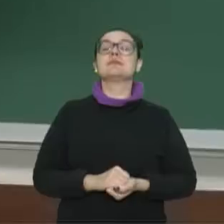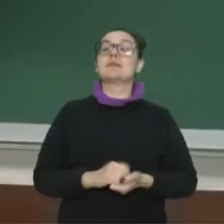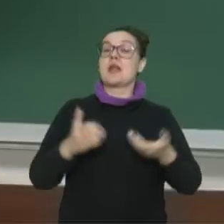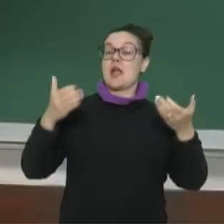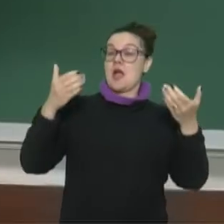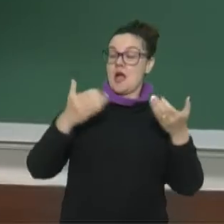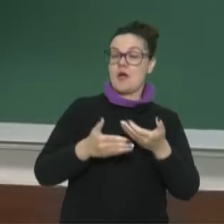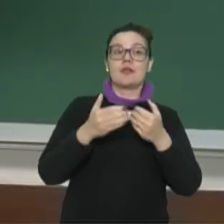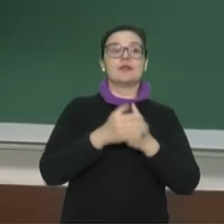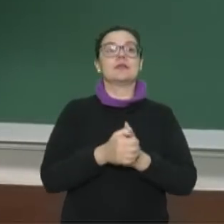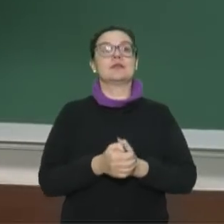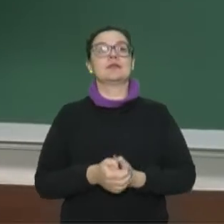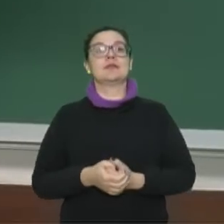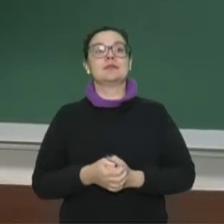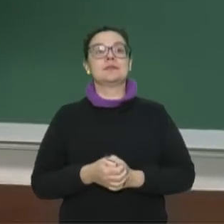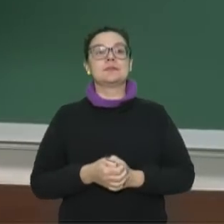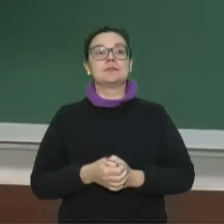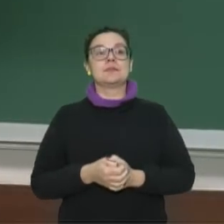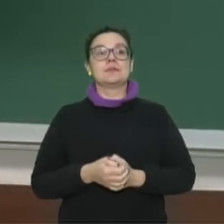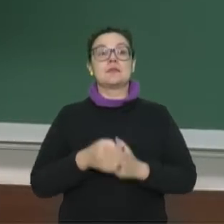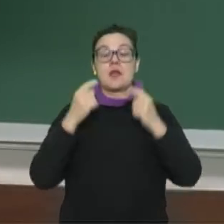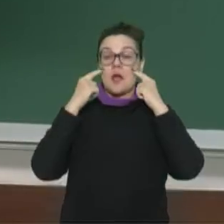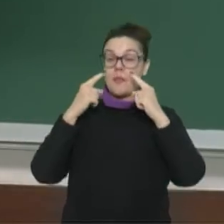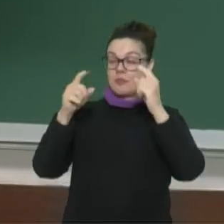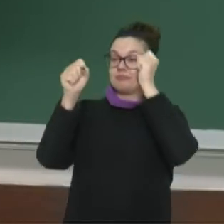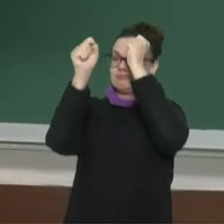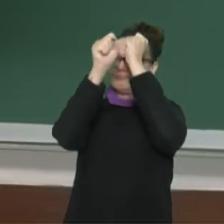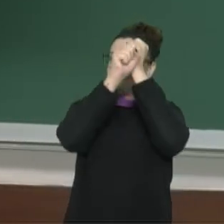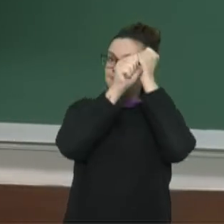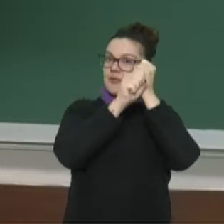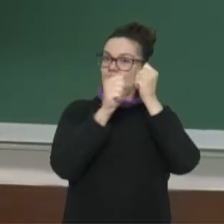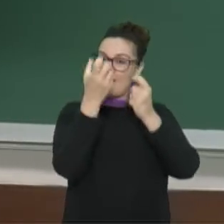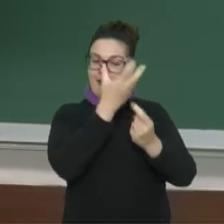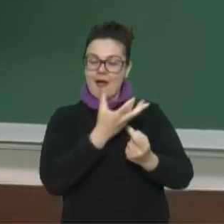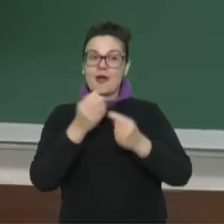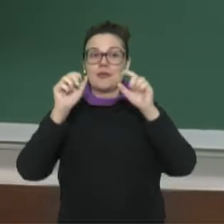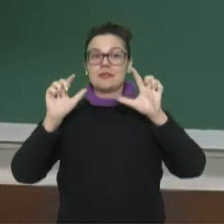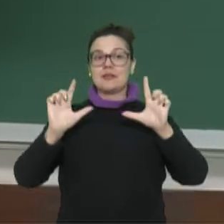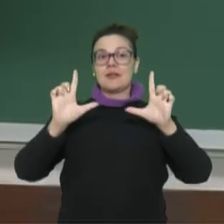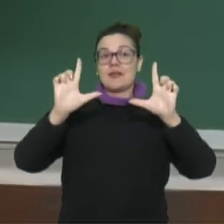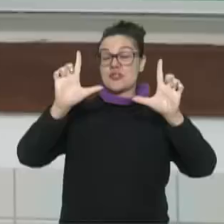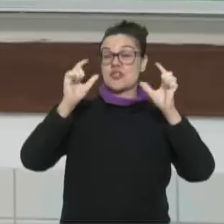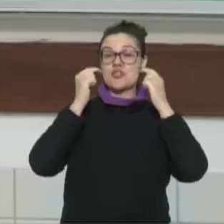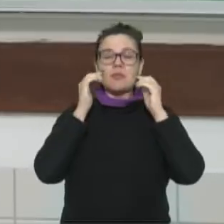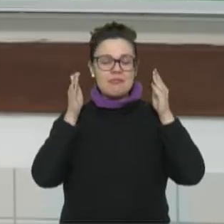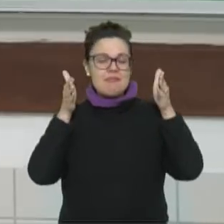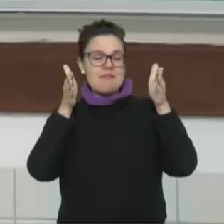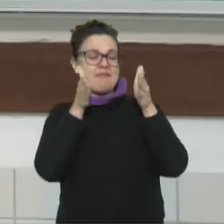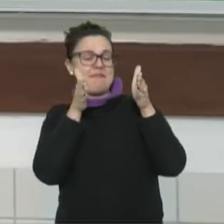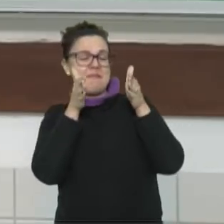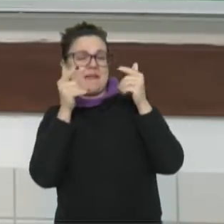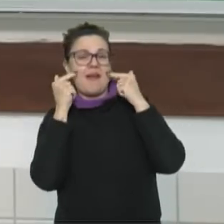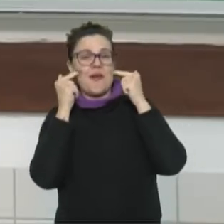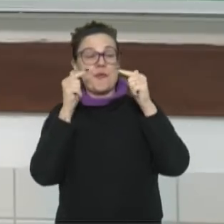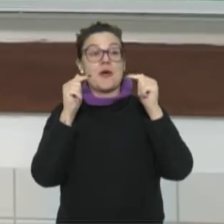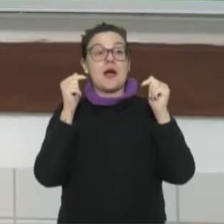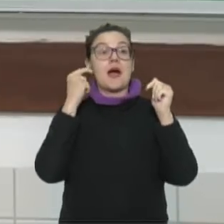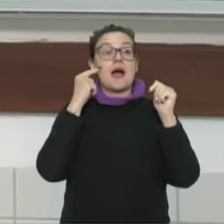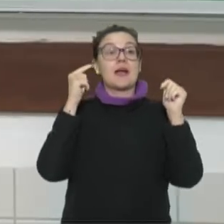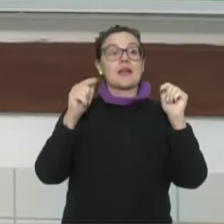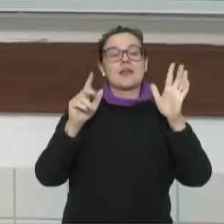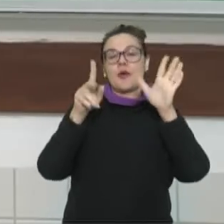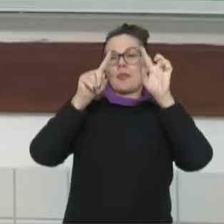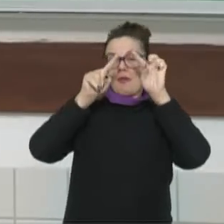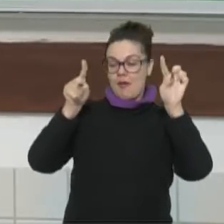Então, agora a gente vai observar, né, a obra inteira. A gente tinha visto só uma pequena parte da obra, né? Aqui que